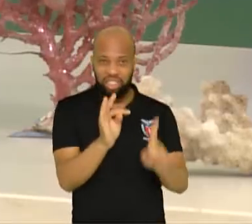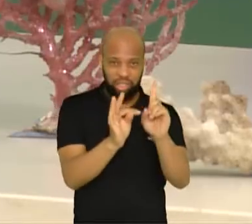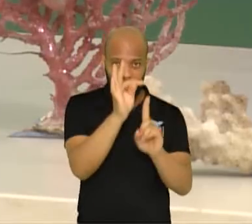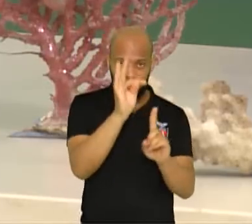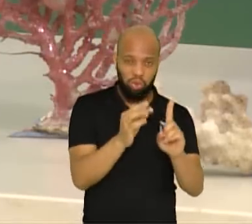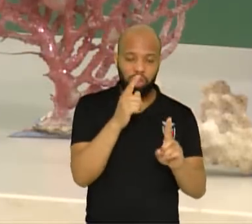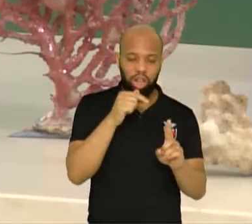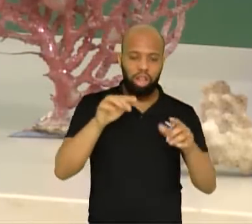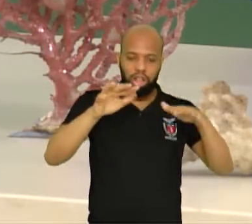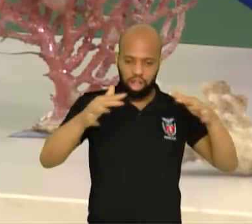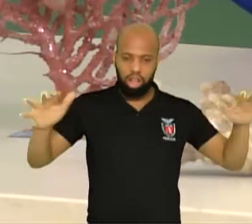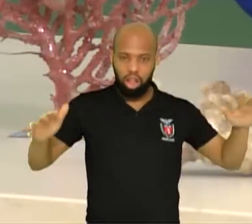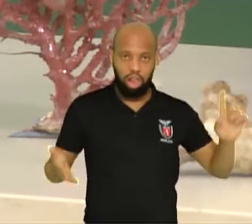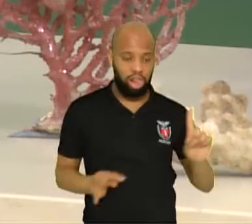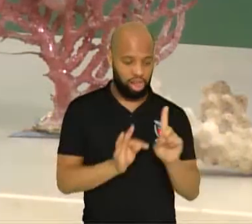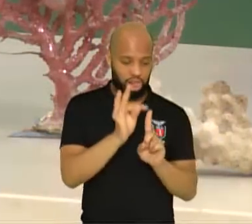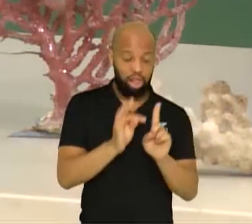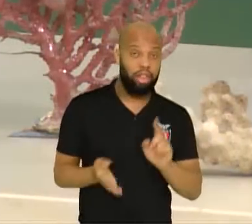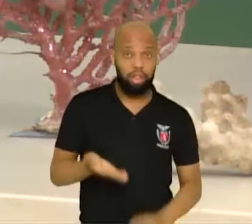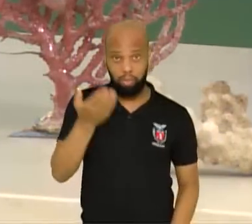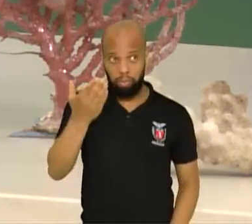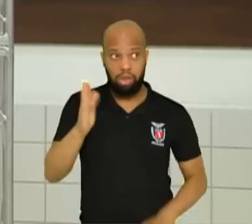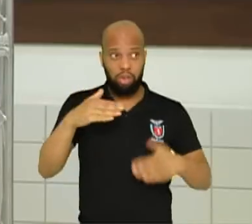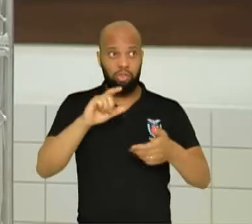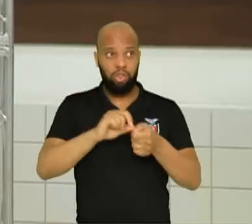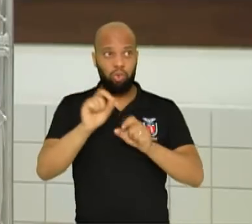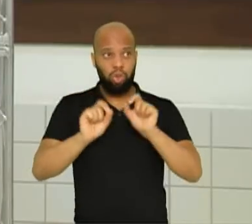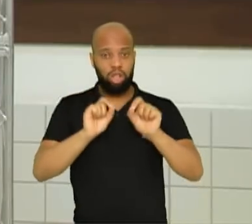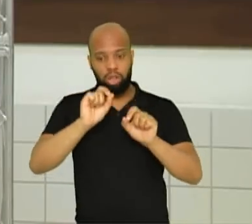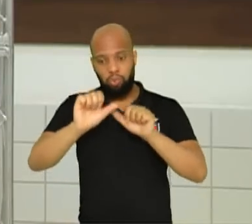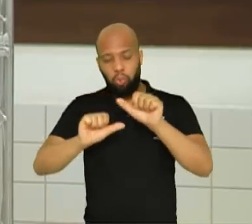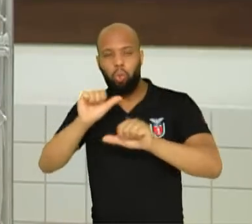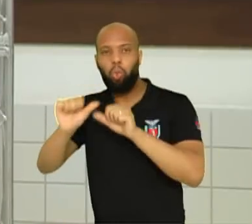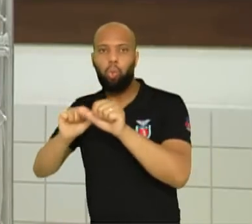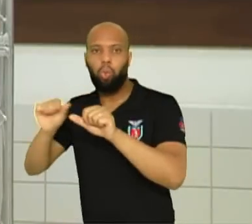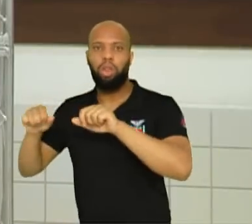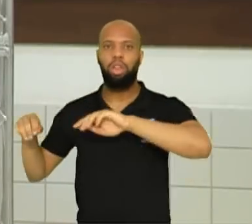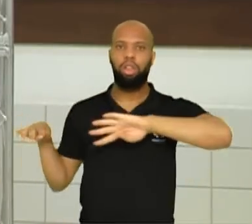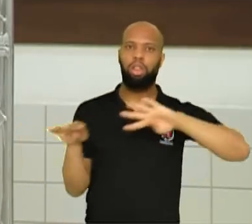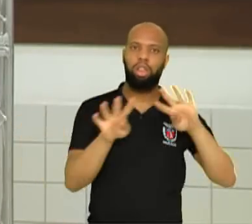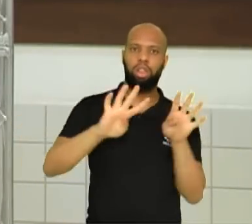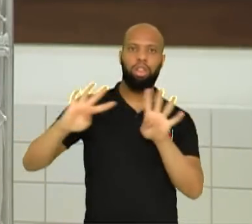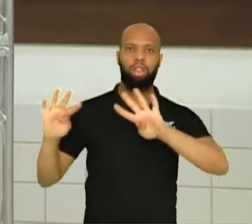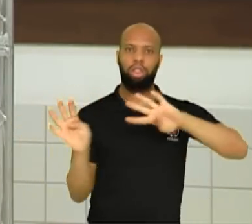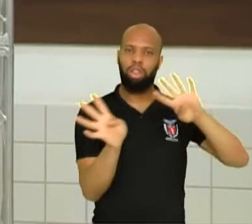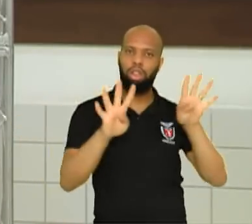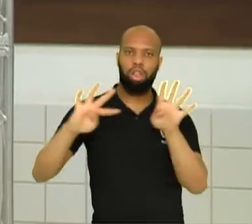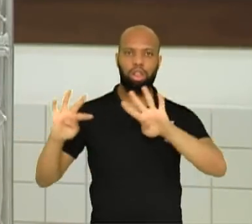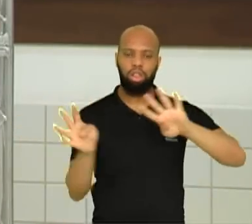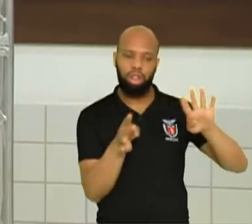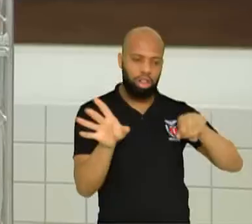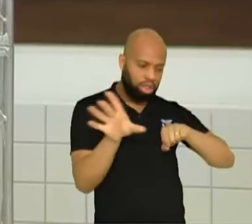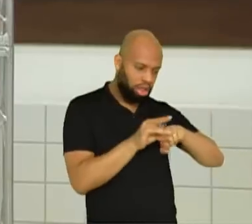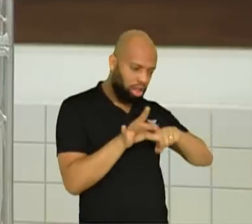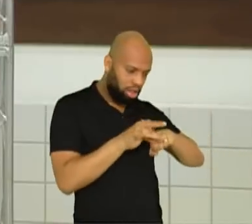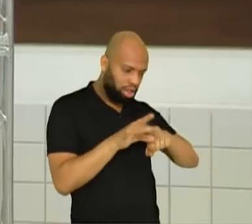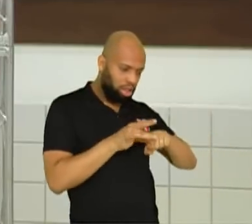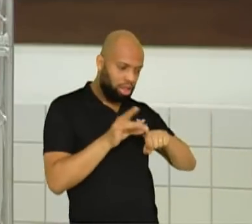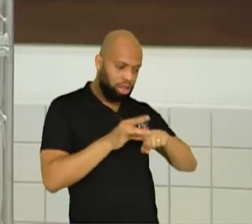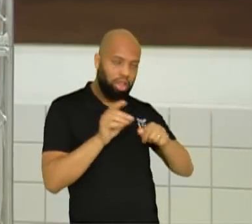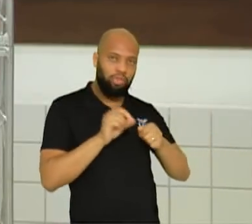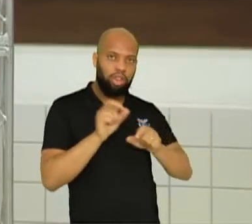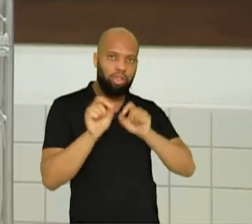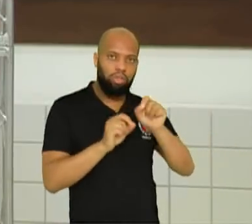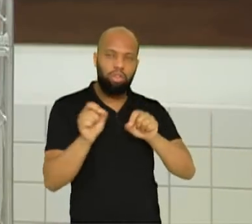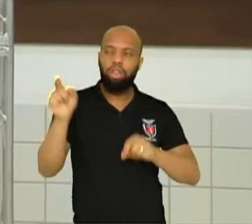aumentar. Os corais, eles fazem um tipo de mutualismo com algas. Então a alga vai grudando nele e ela vai fazendo